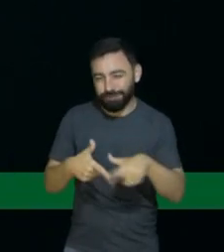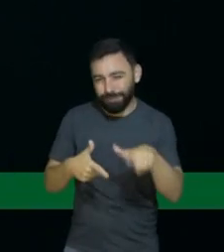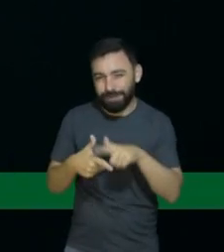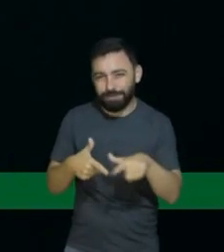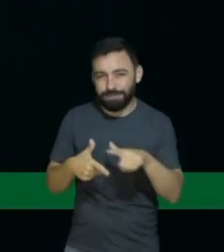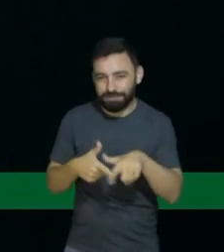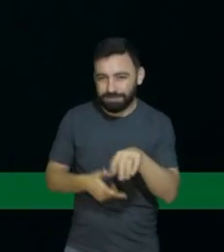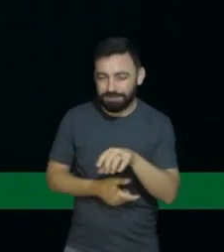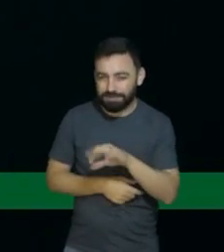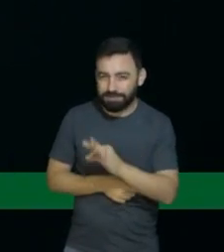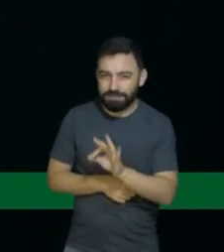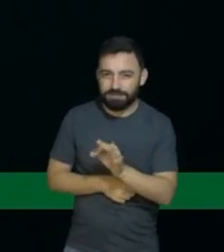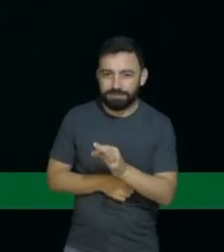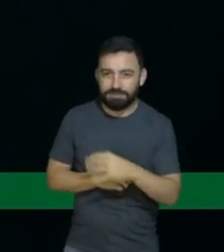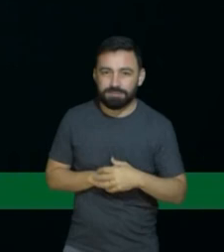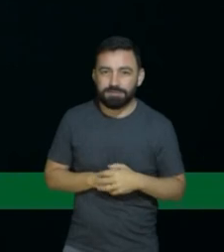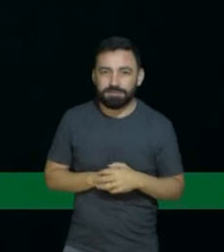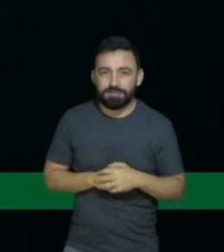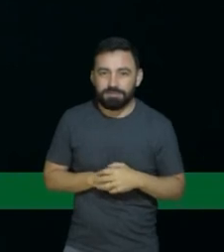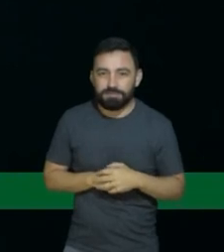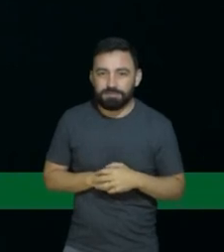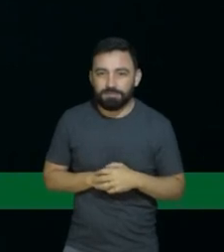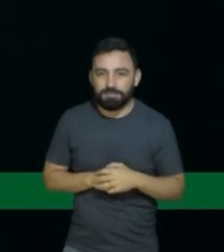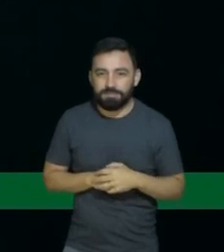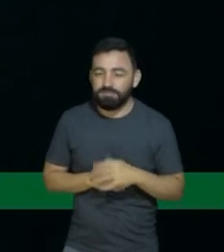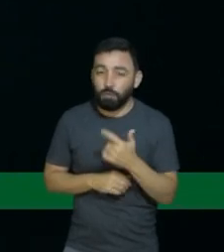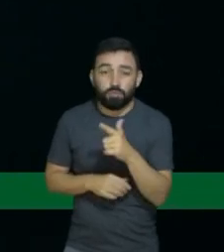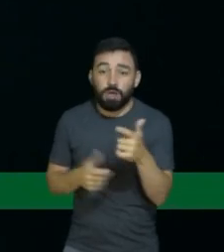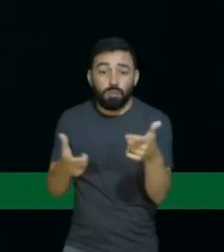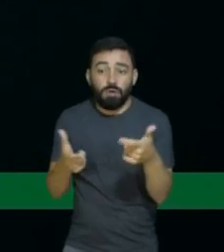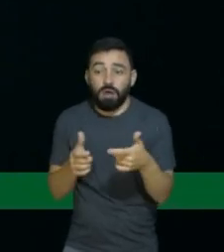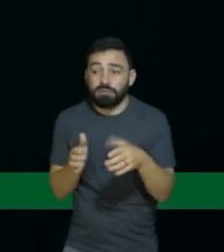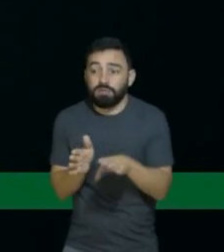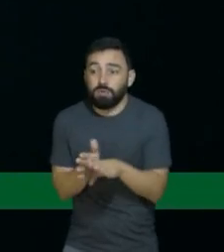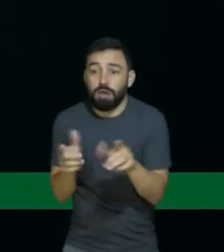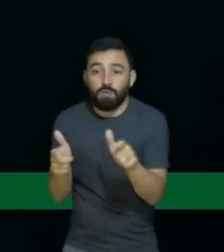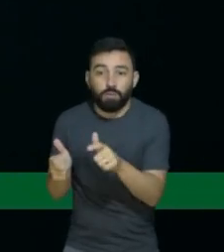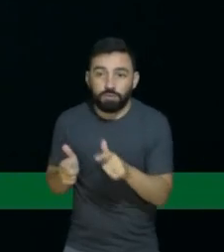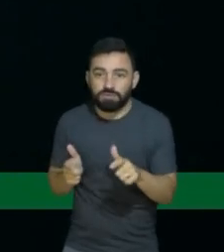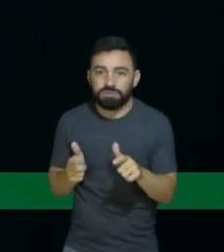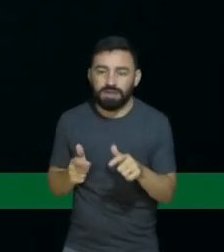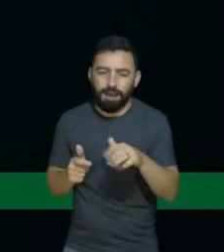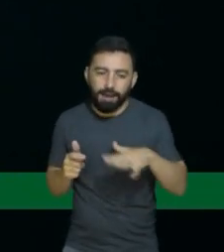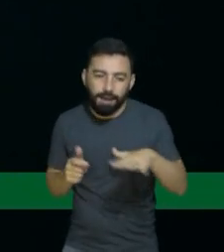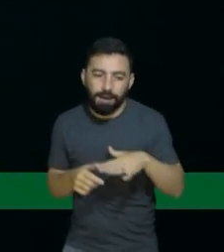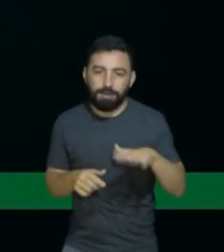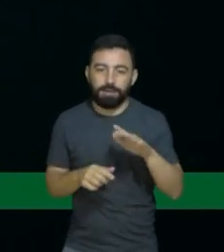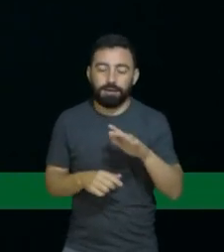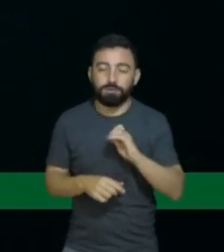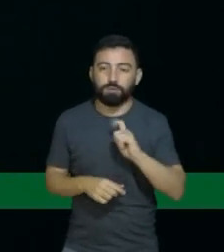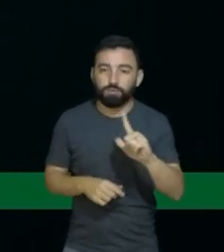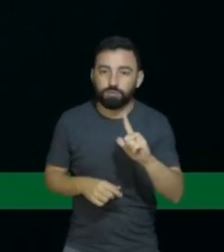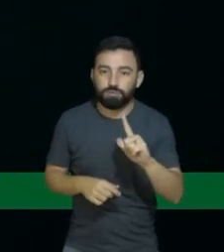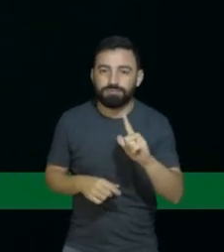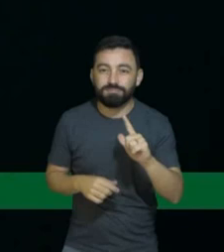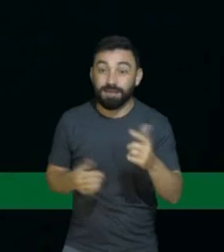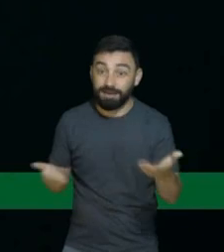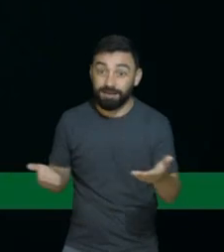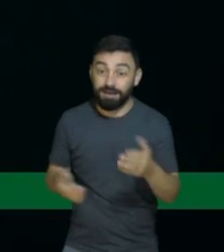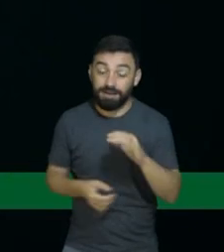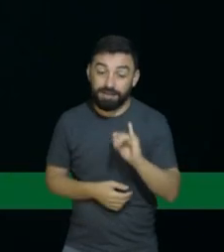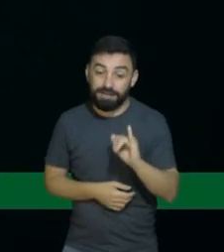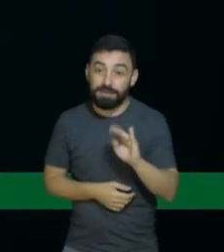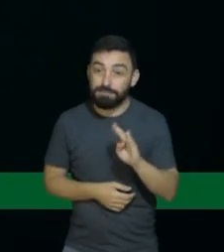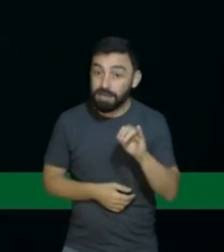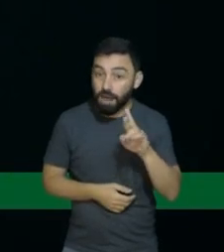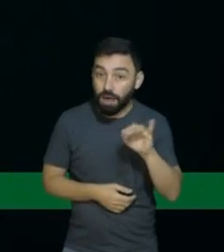deputados onde não tem onde estacionar né aonde tem área Azul agora e Ibirama o cliente não tava